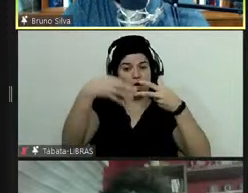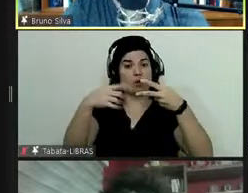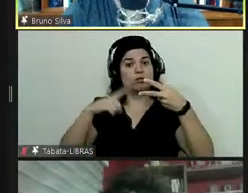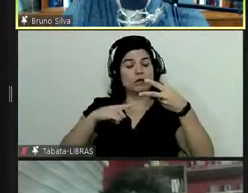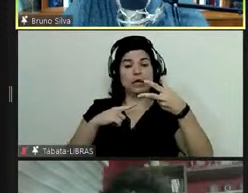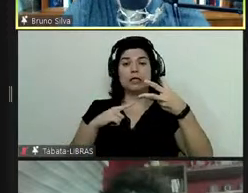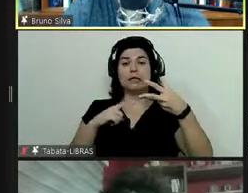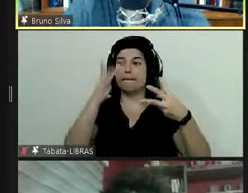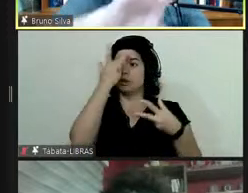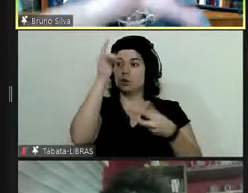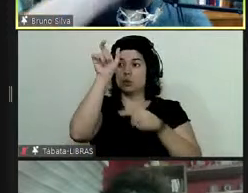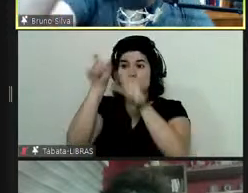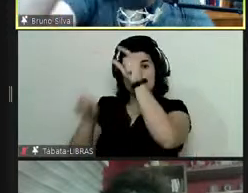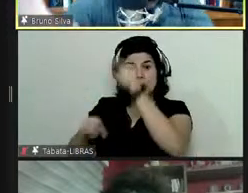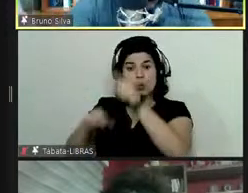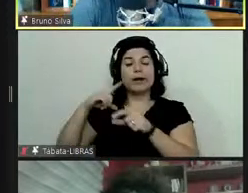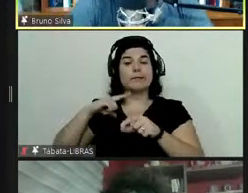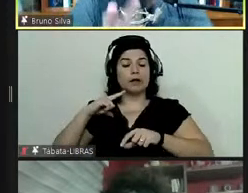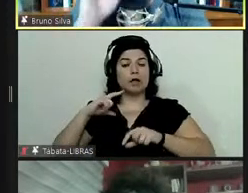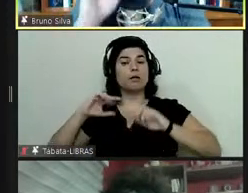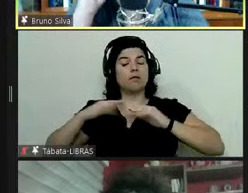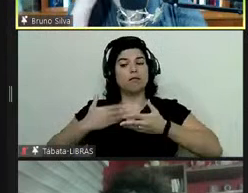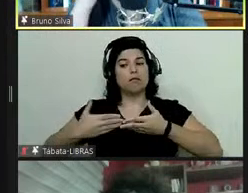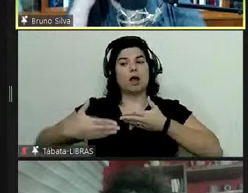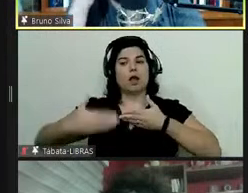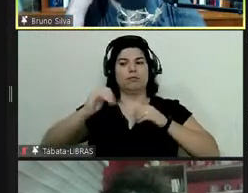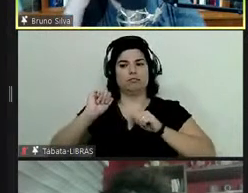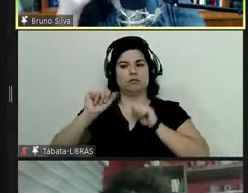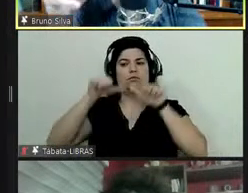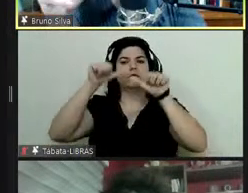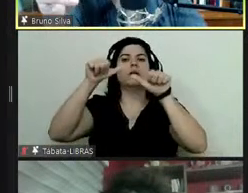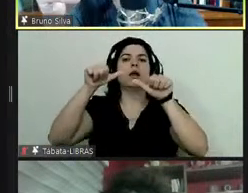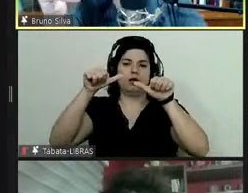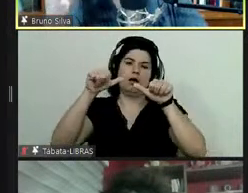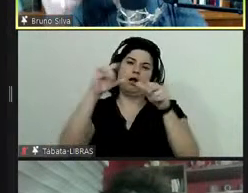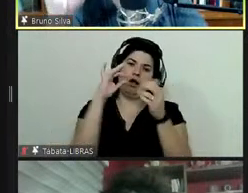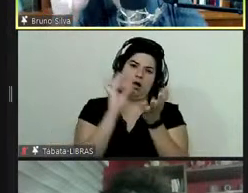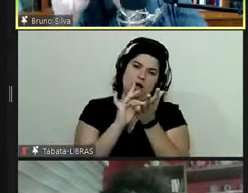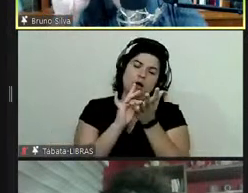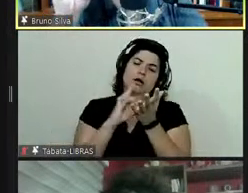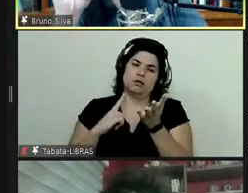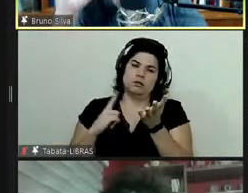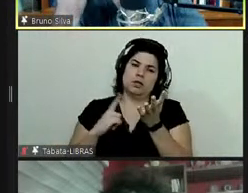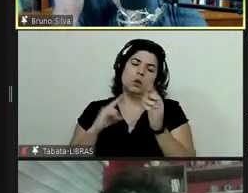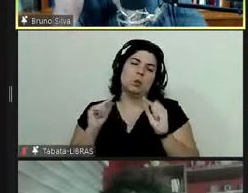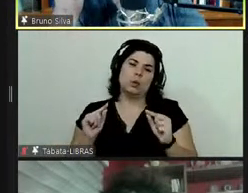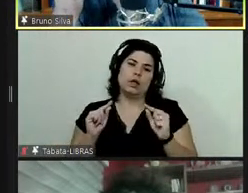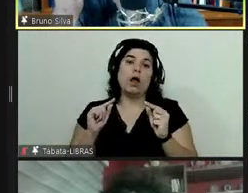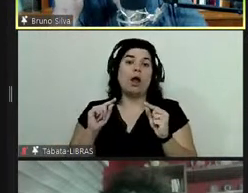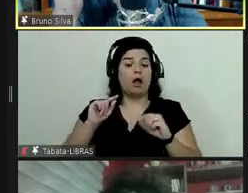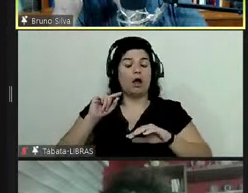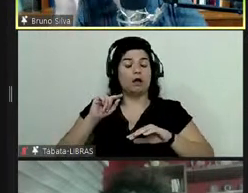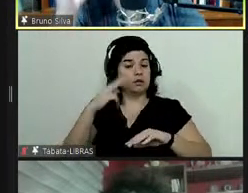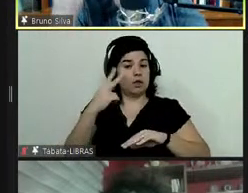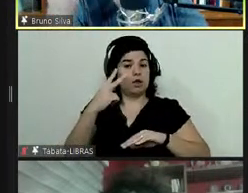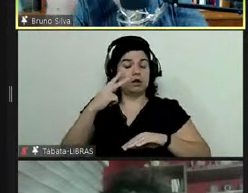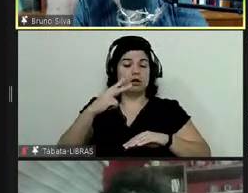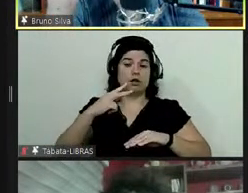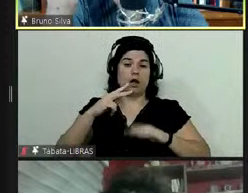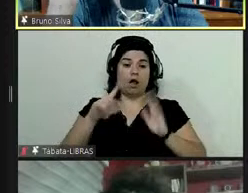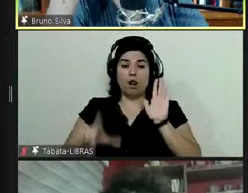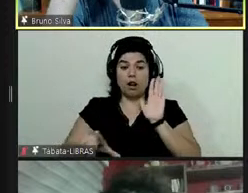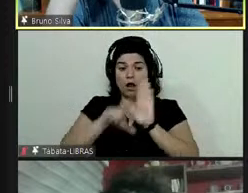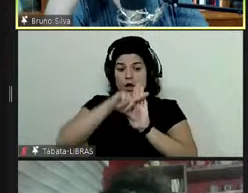E atuam e que acabam transformando Toda a realidade né Por mais que em tese seriam apenas intérprete das leis da leis